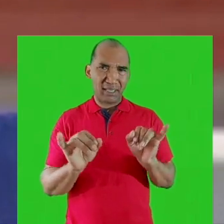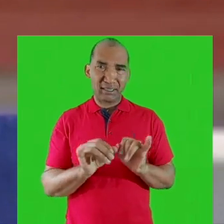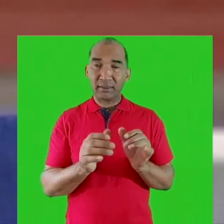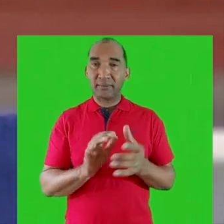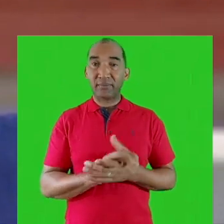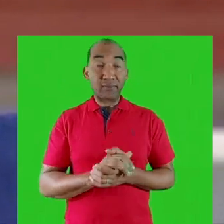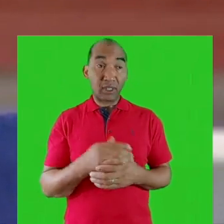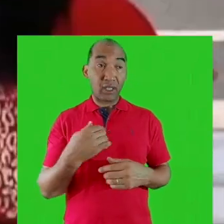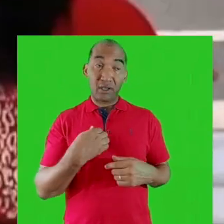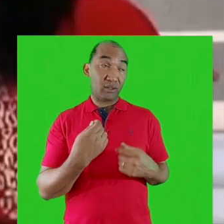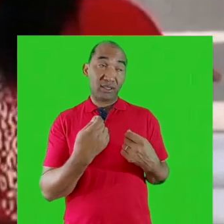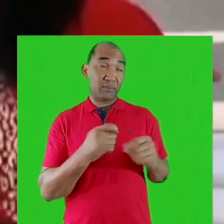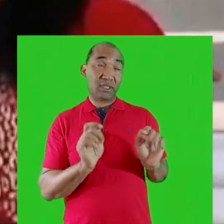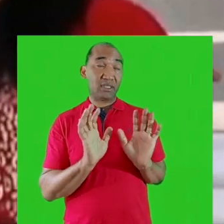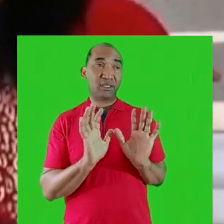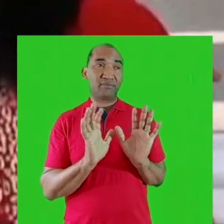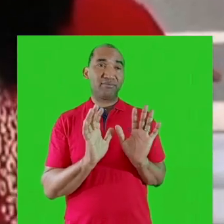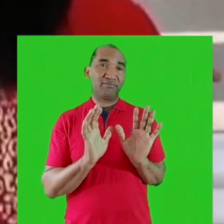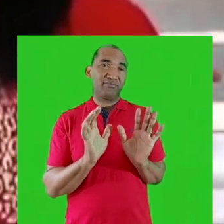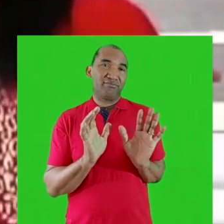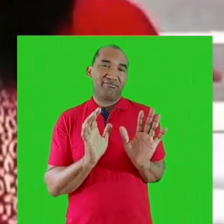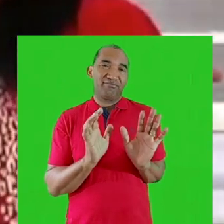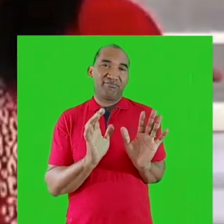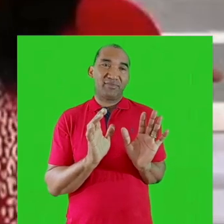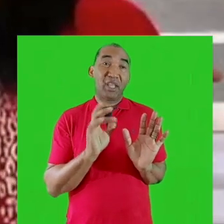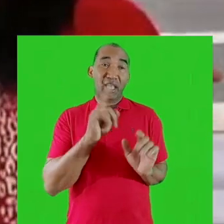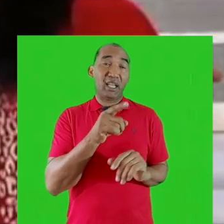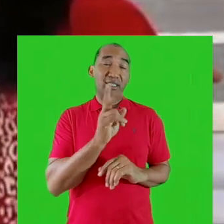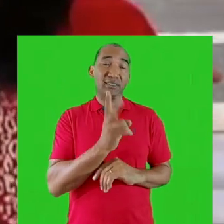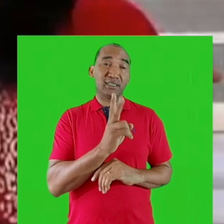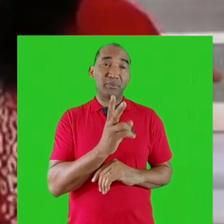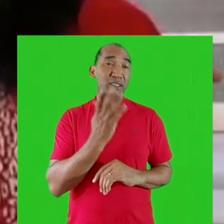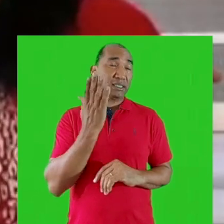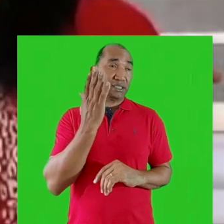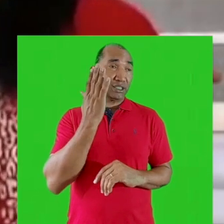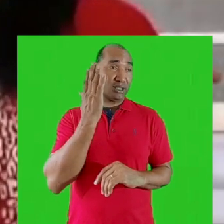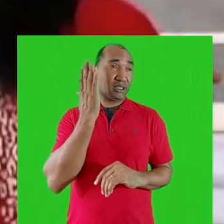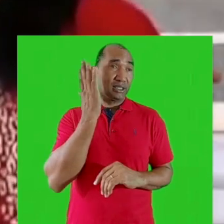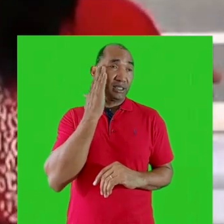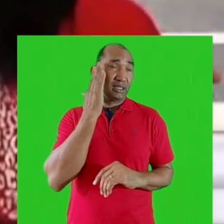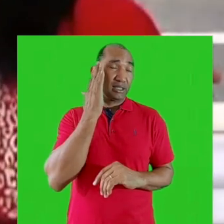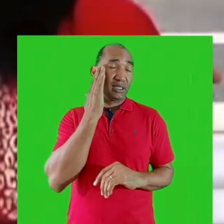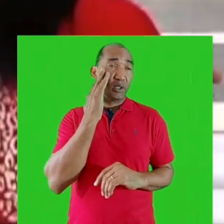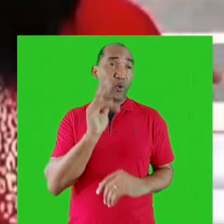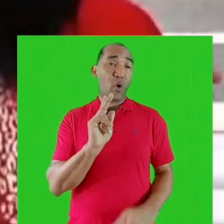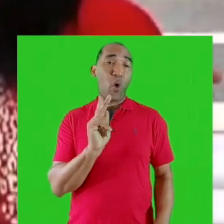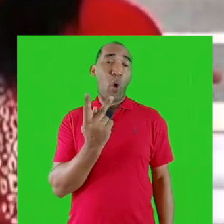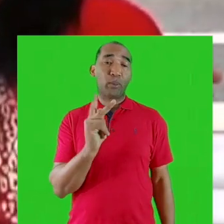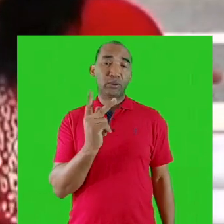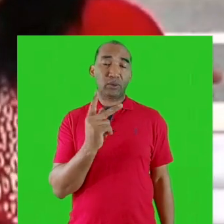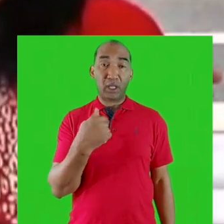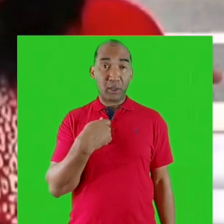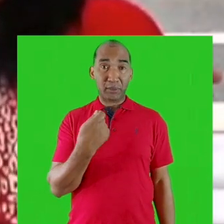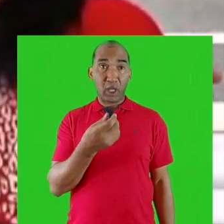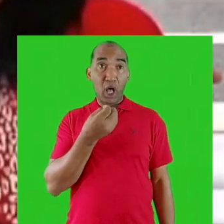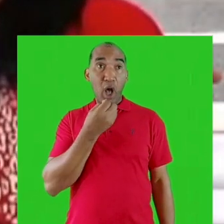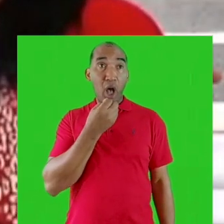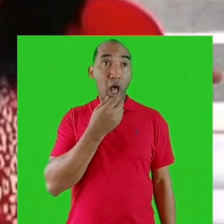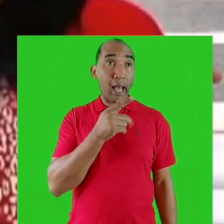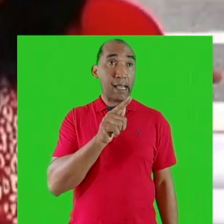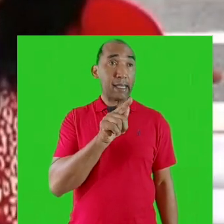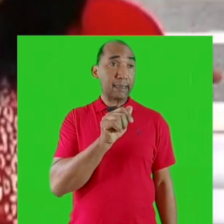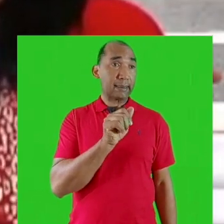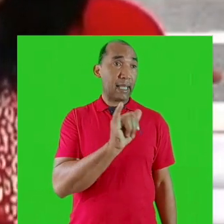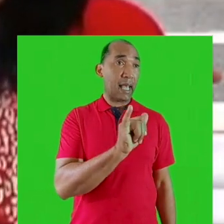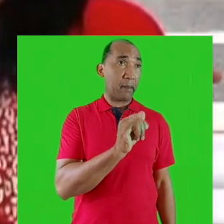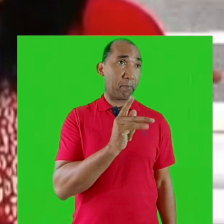grande bobagem. Eu não precisei dizer isso, ele sempre soube que eu ia ser homossexual. Eu nunca precisei dizer a ele, chegar a